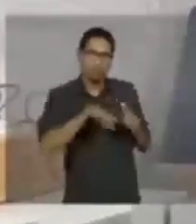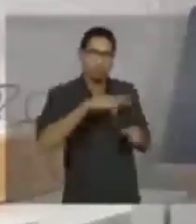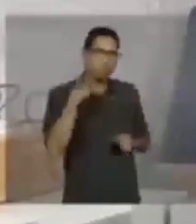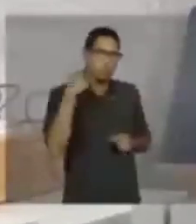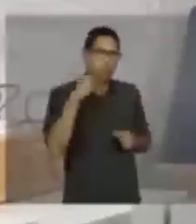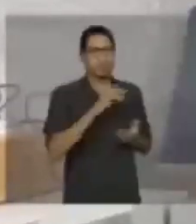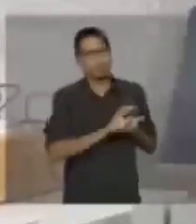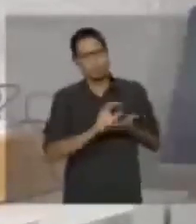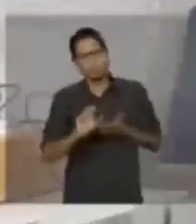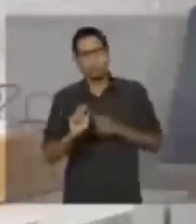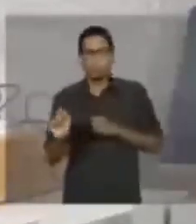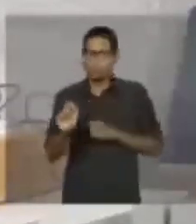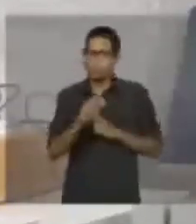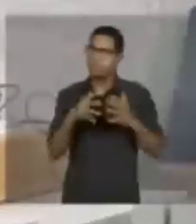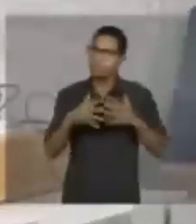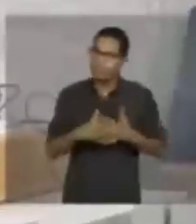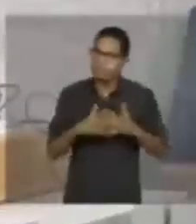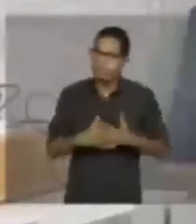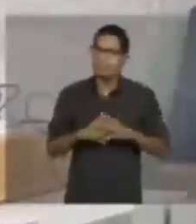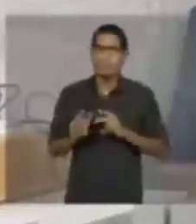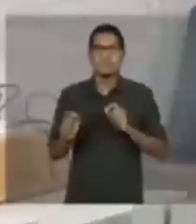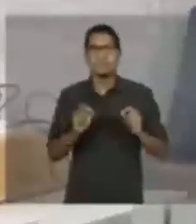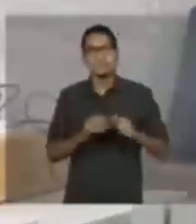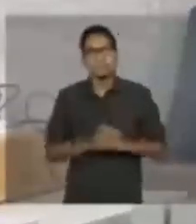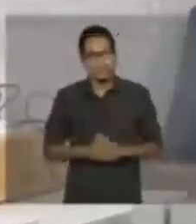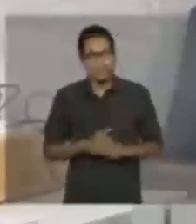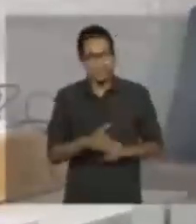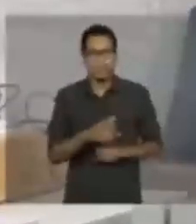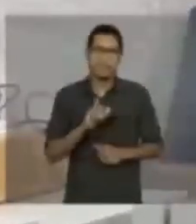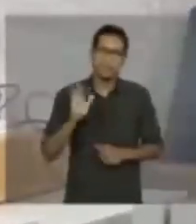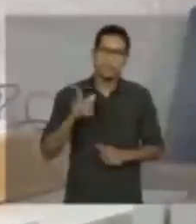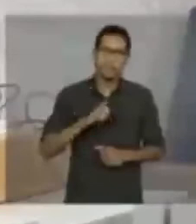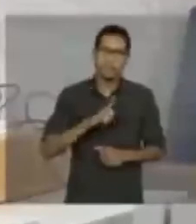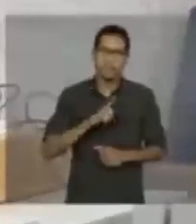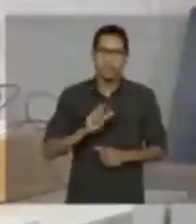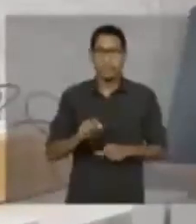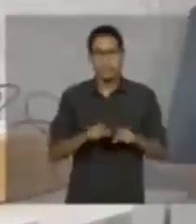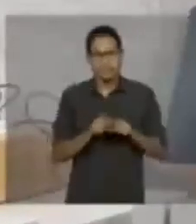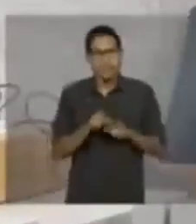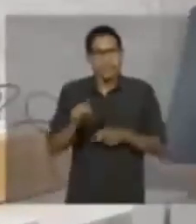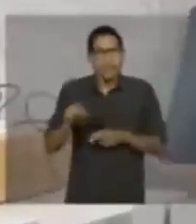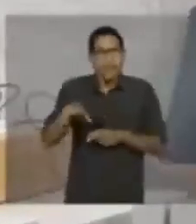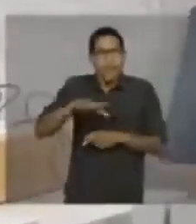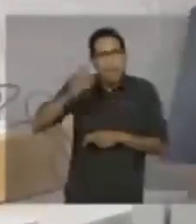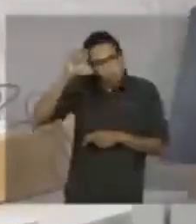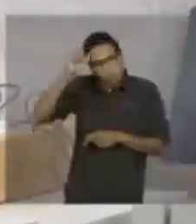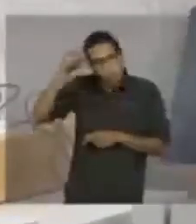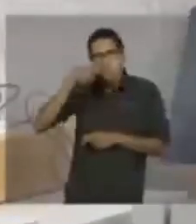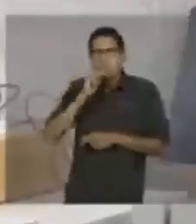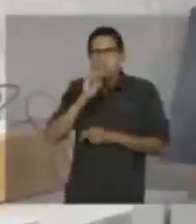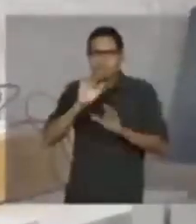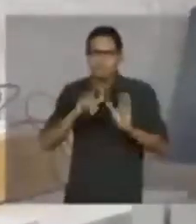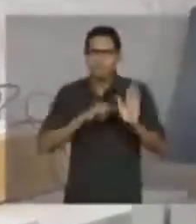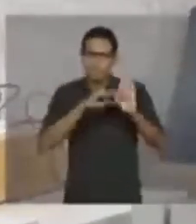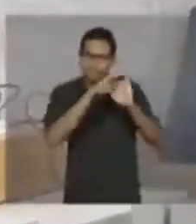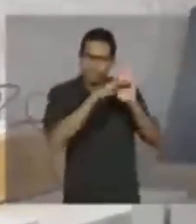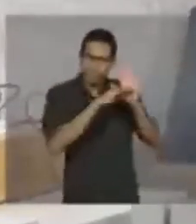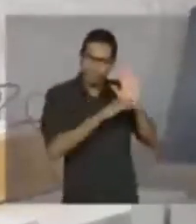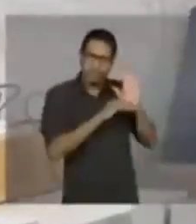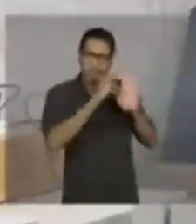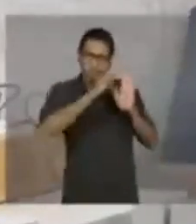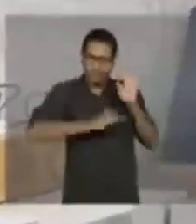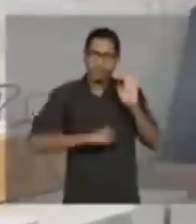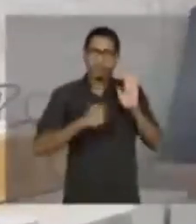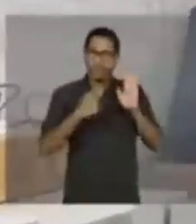muito complicados. É muito comum, a gente está vivendo muito isso com emendas na cultura, por exemplo. Existe uma lista de documentos a